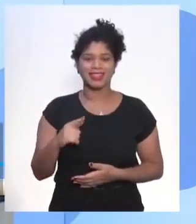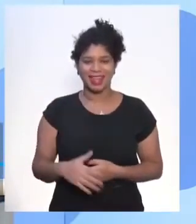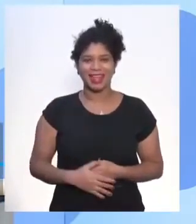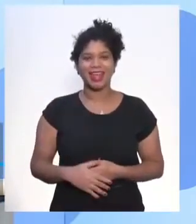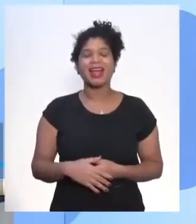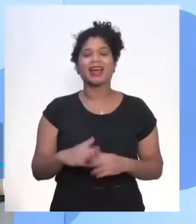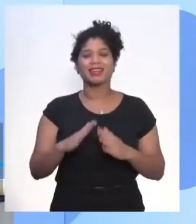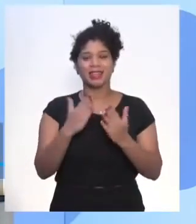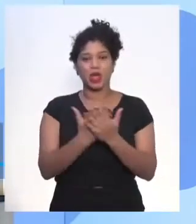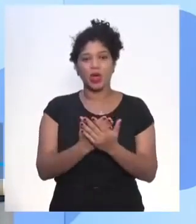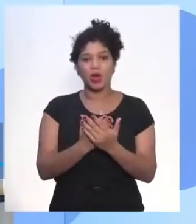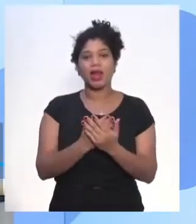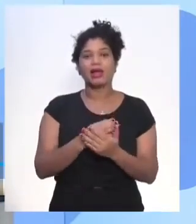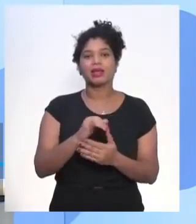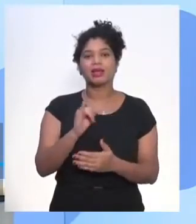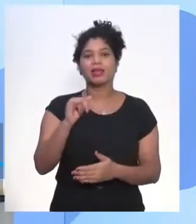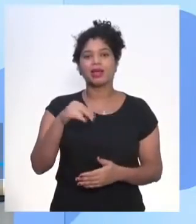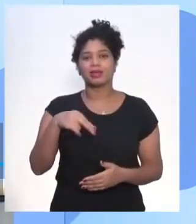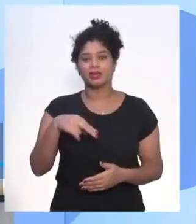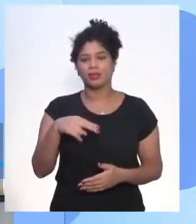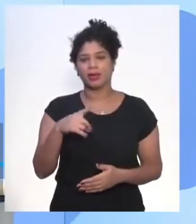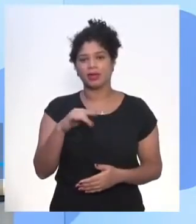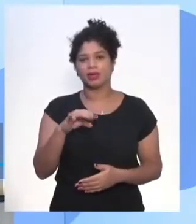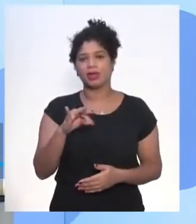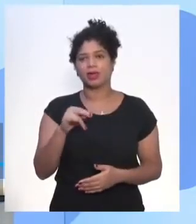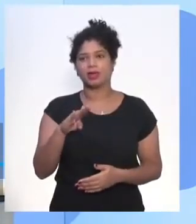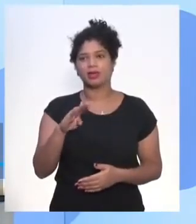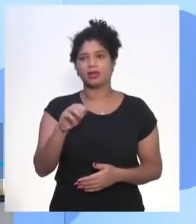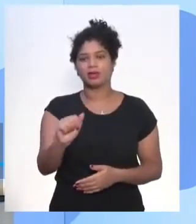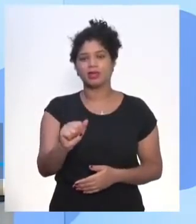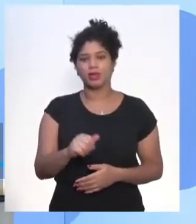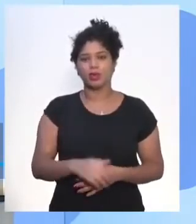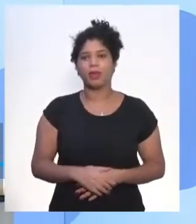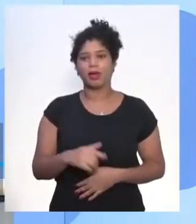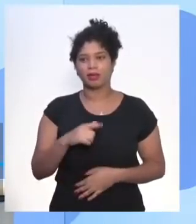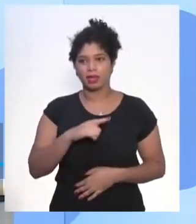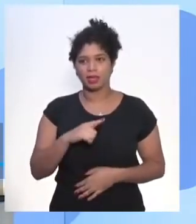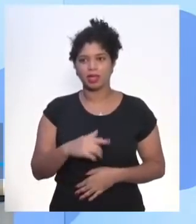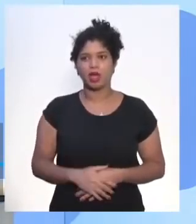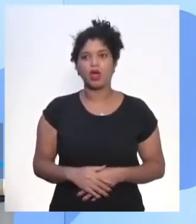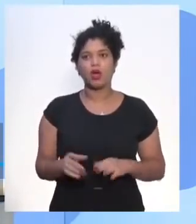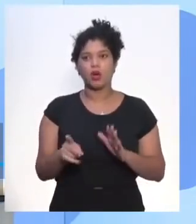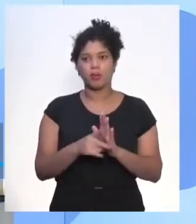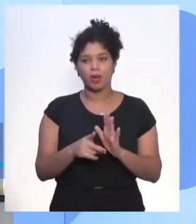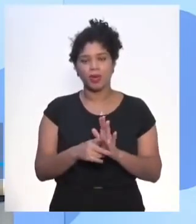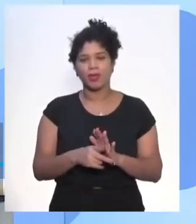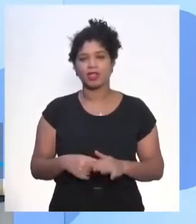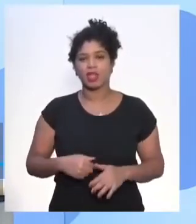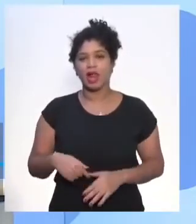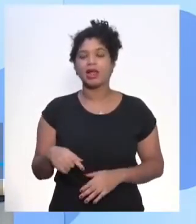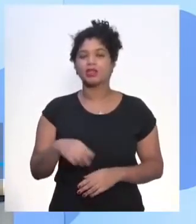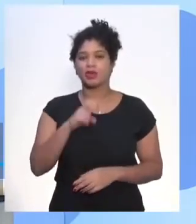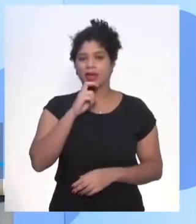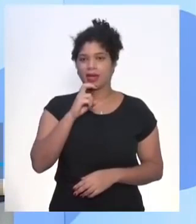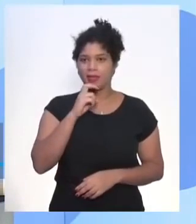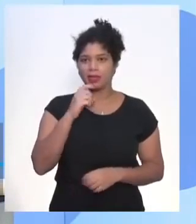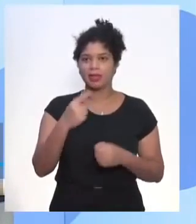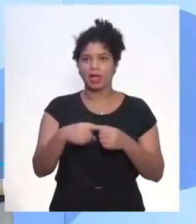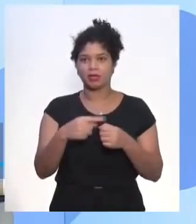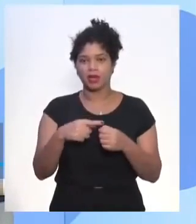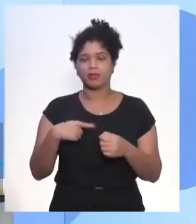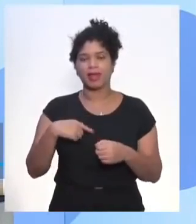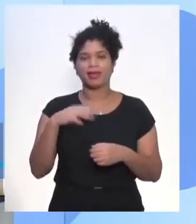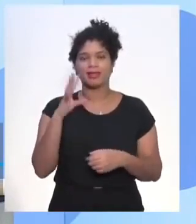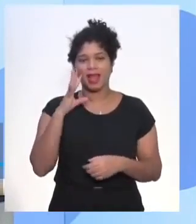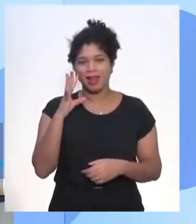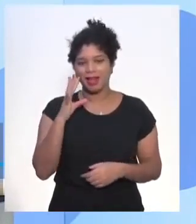né, em Indaiatuba. A outra professora comentou do exemplo que tinha de grafite aí da escola não, né, de Sorocaba, né, muito